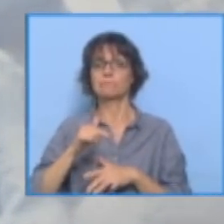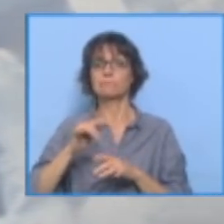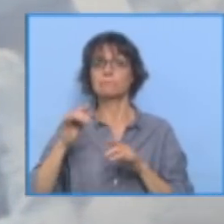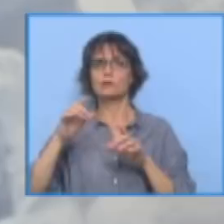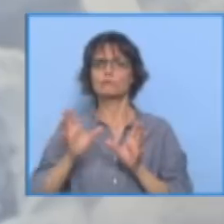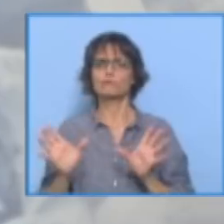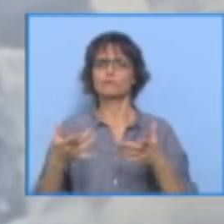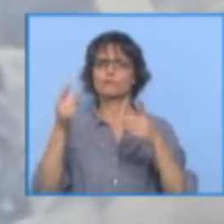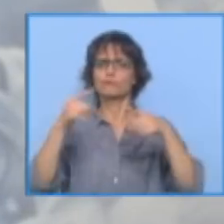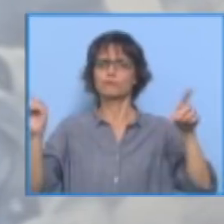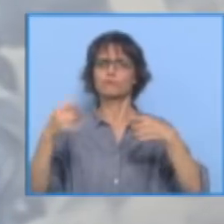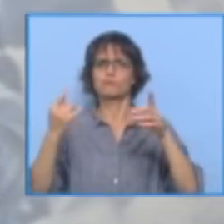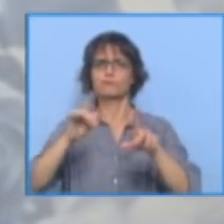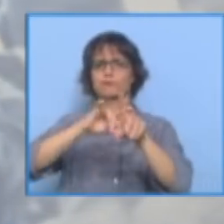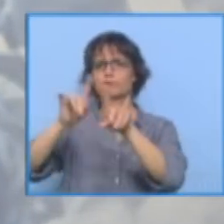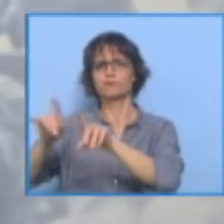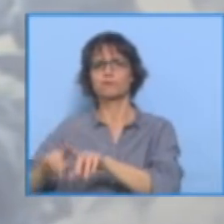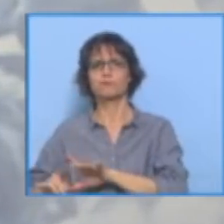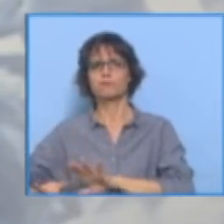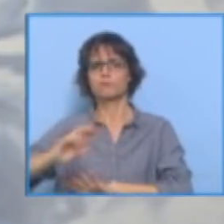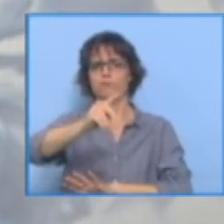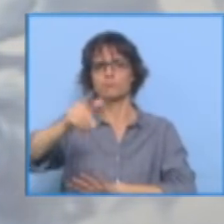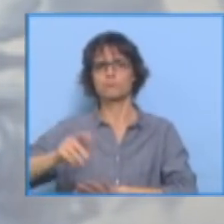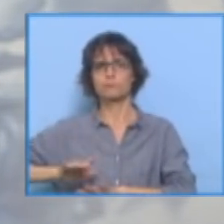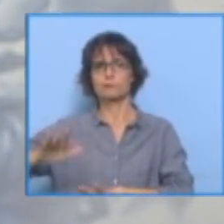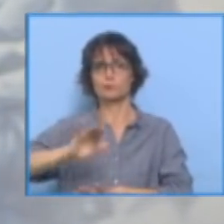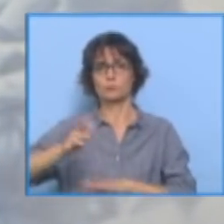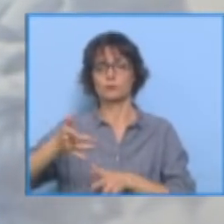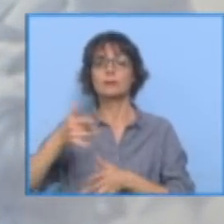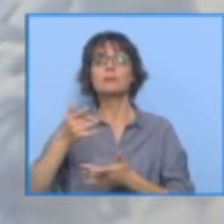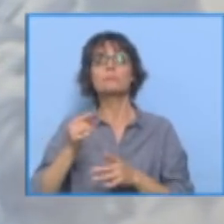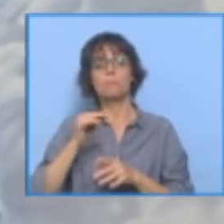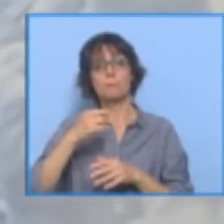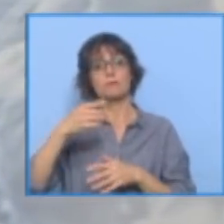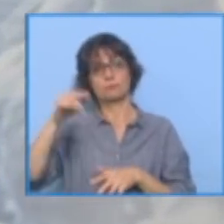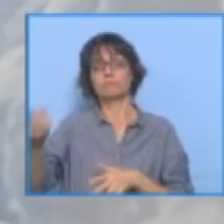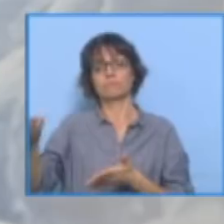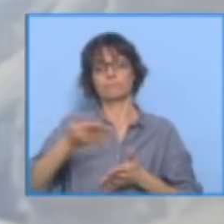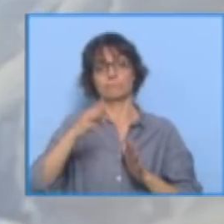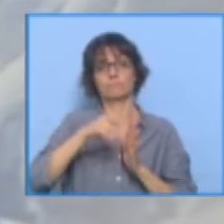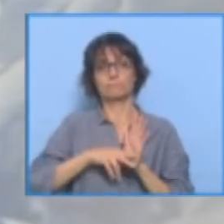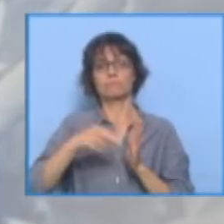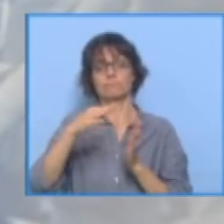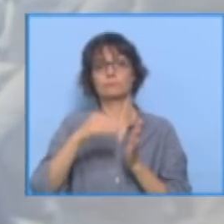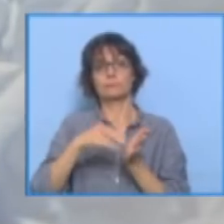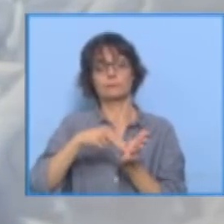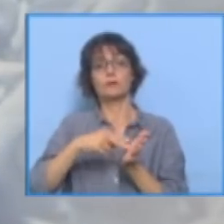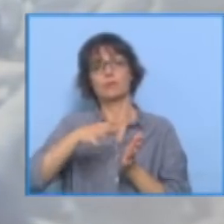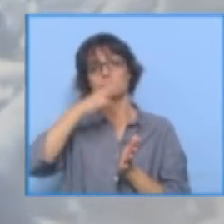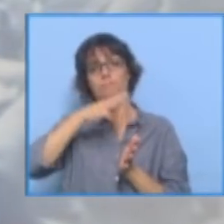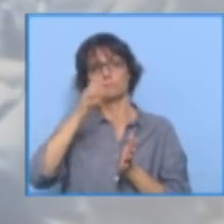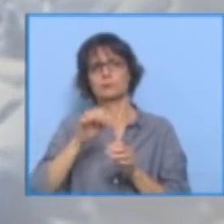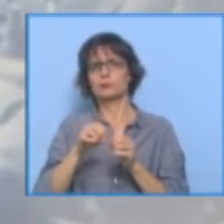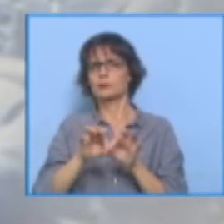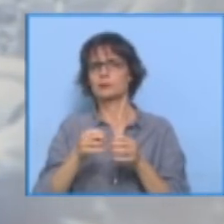país, enquadrados num projeto pedagógico que vai ser apresentado daqui a pouco por Madalena Sepúlveda, Maia, e Guilherme Corga,